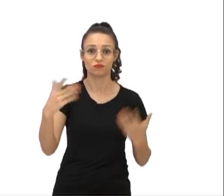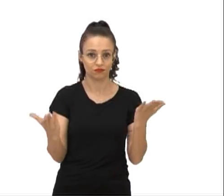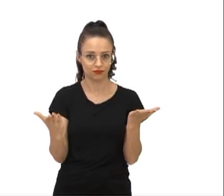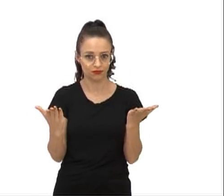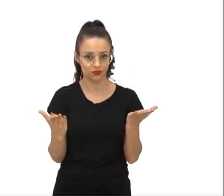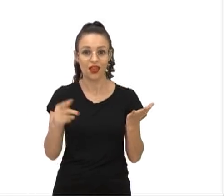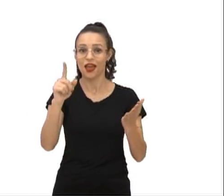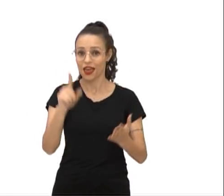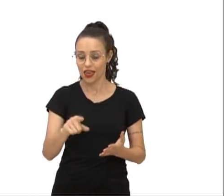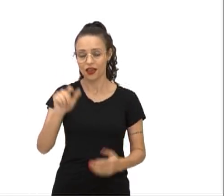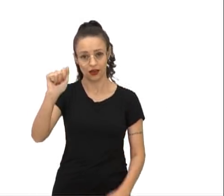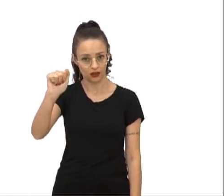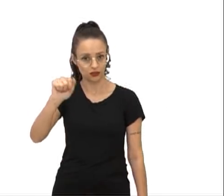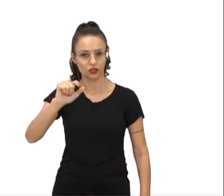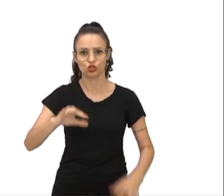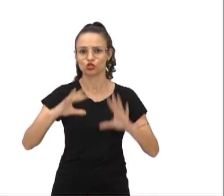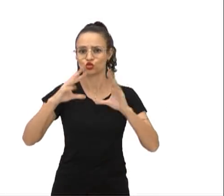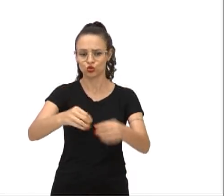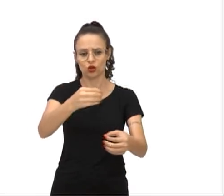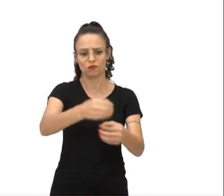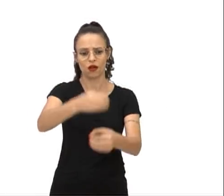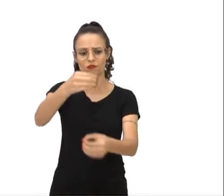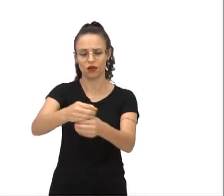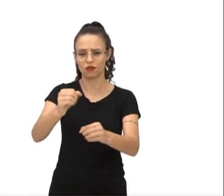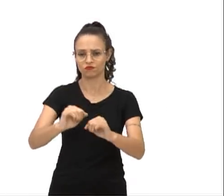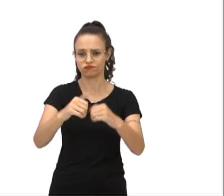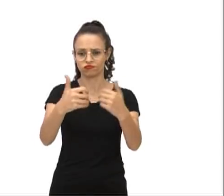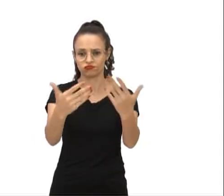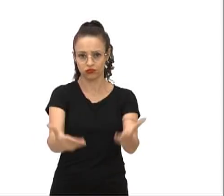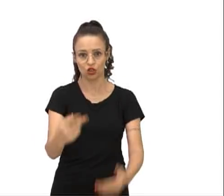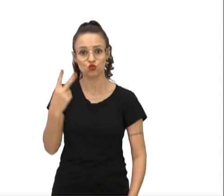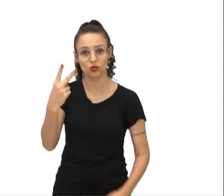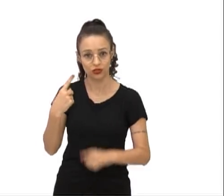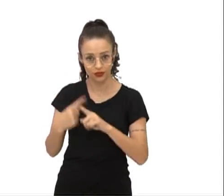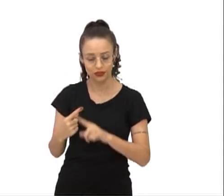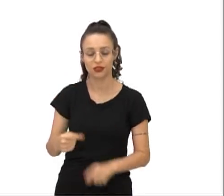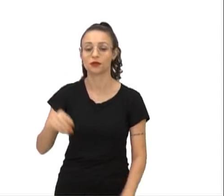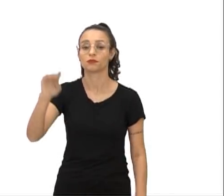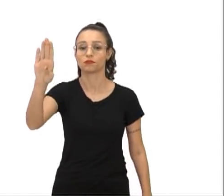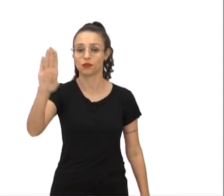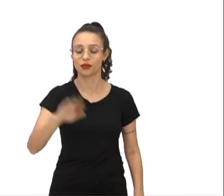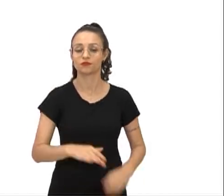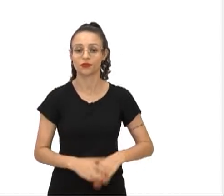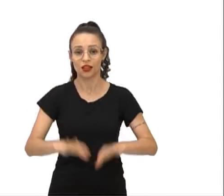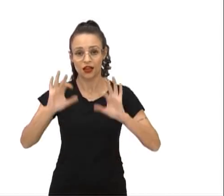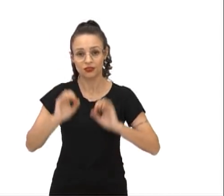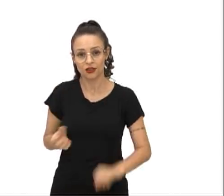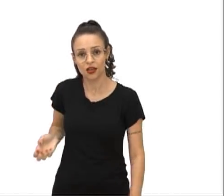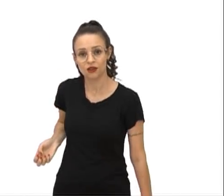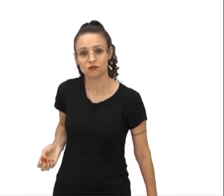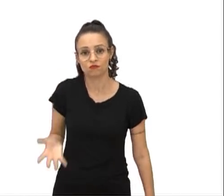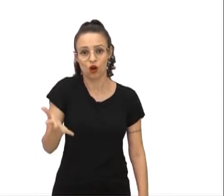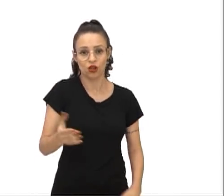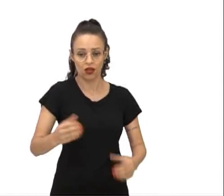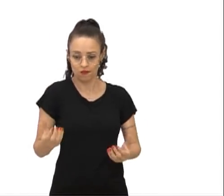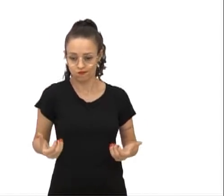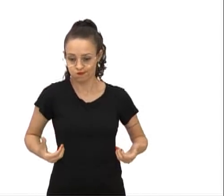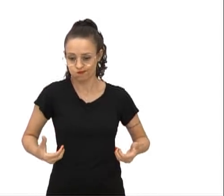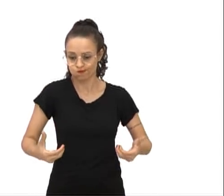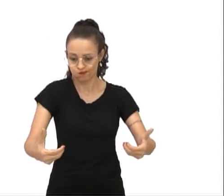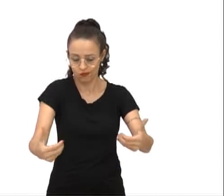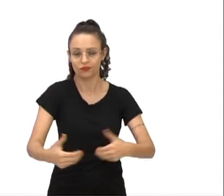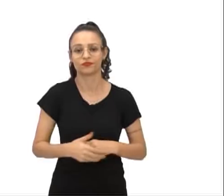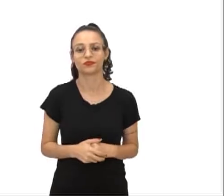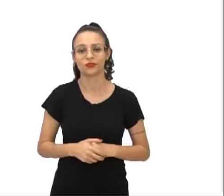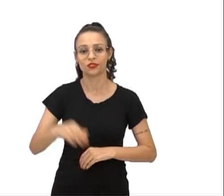A, derrubar todos os pinos em 2 lançamentos. Alternativa B, acertar a bola na canaleta.